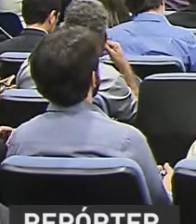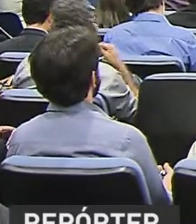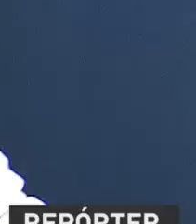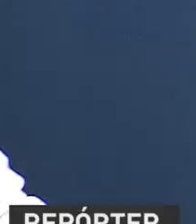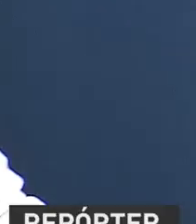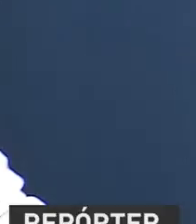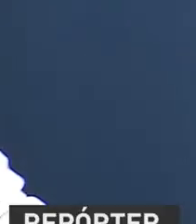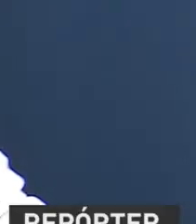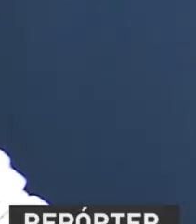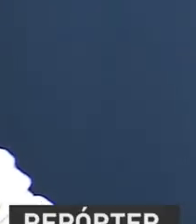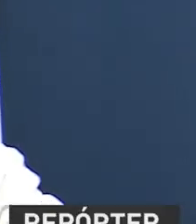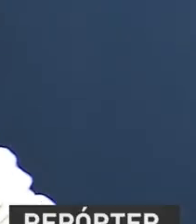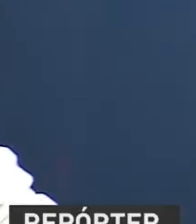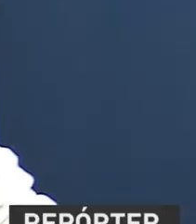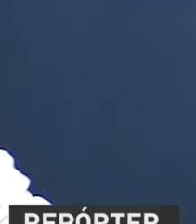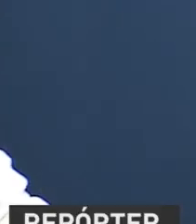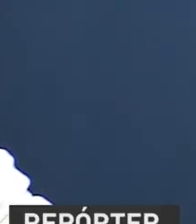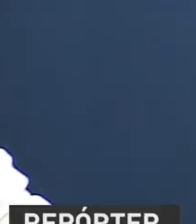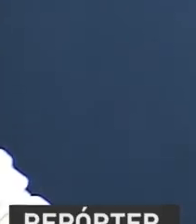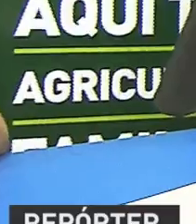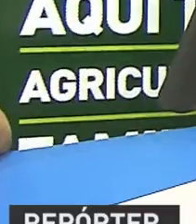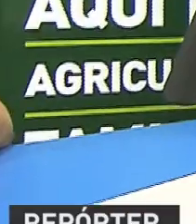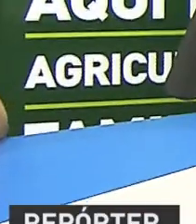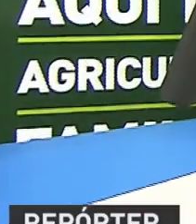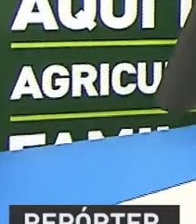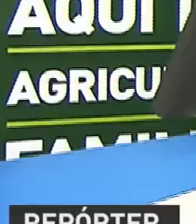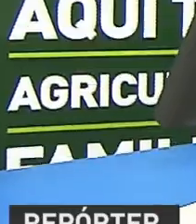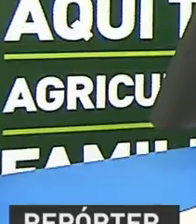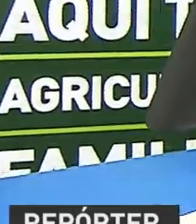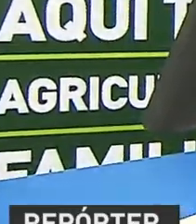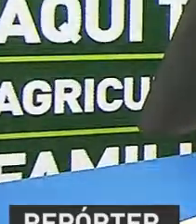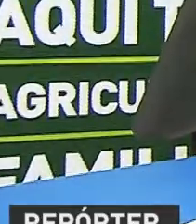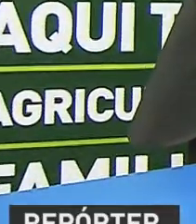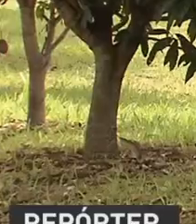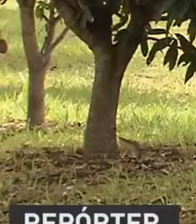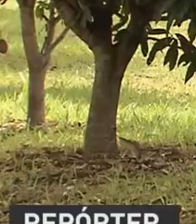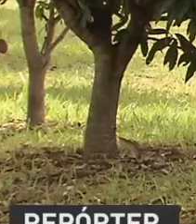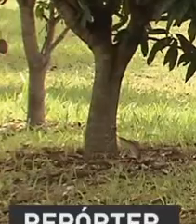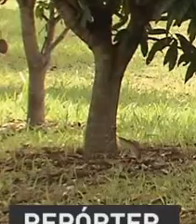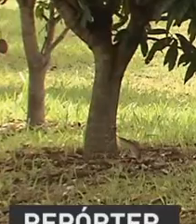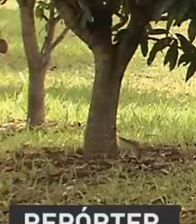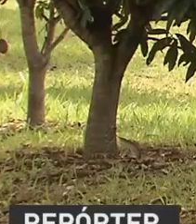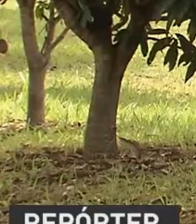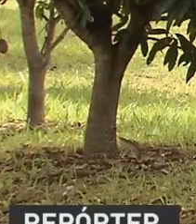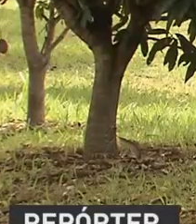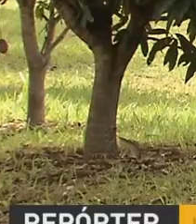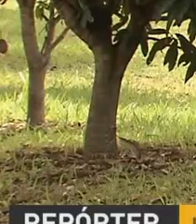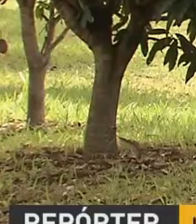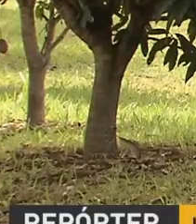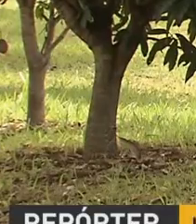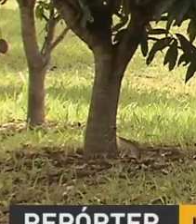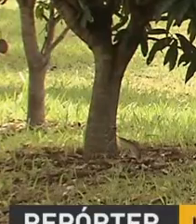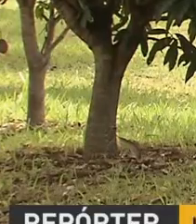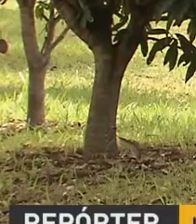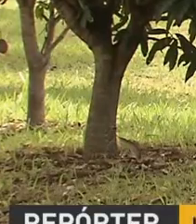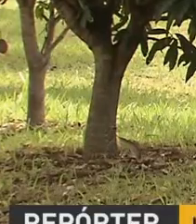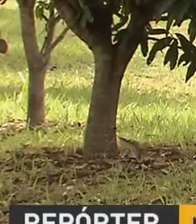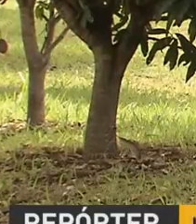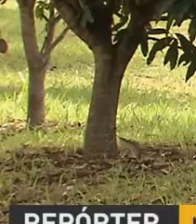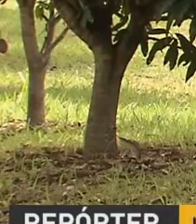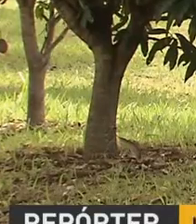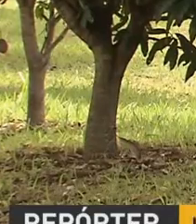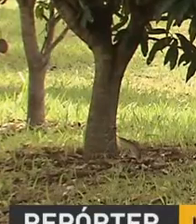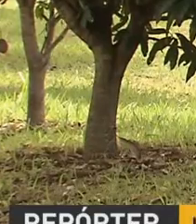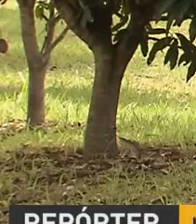reforço 52 milhões de reais vão ser destinados até hoje até está presente em praticamente todo o país